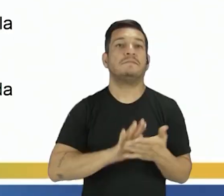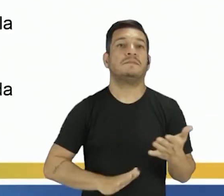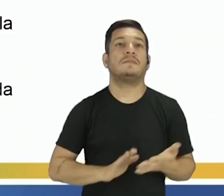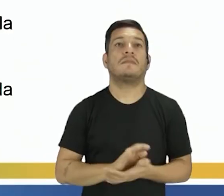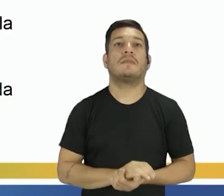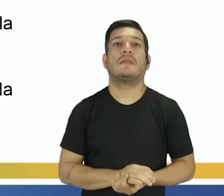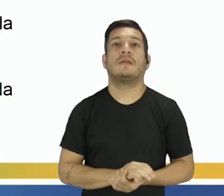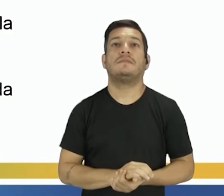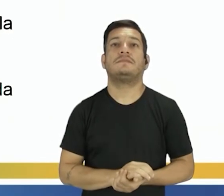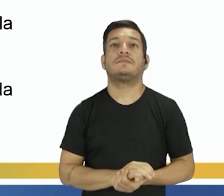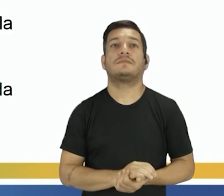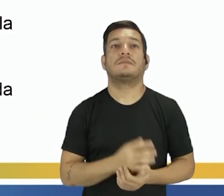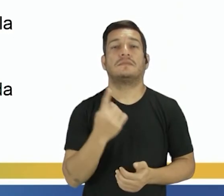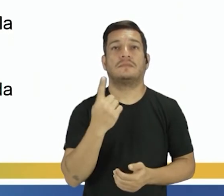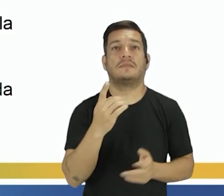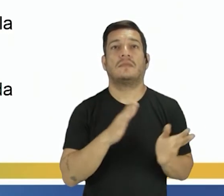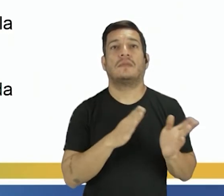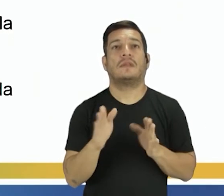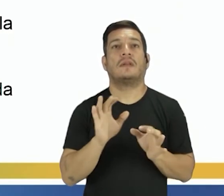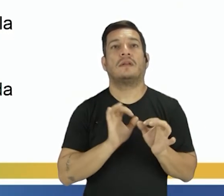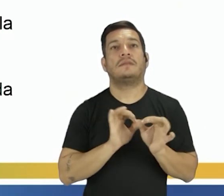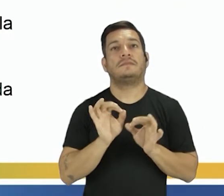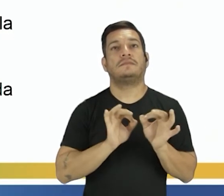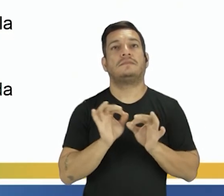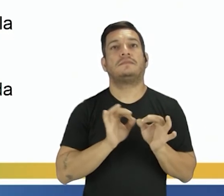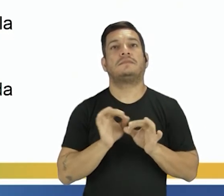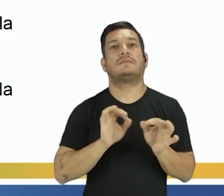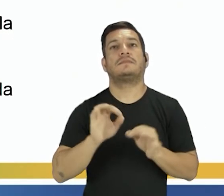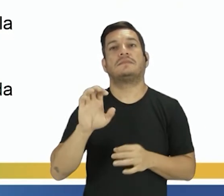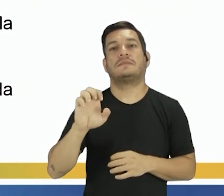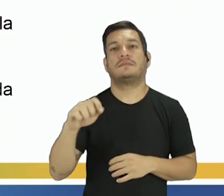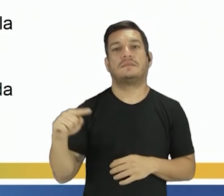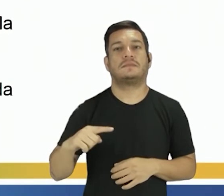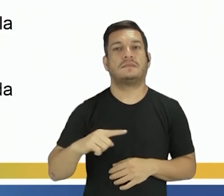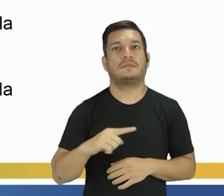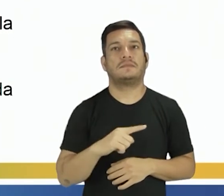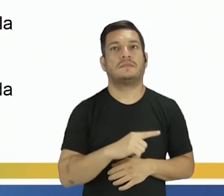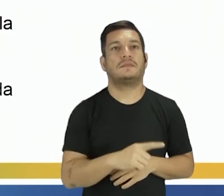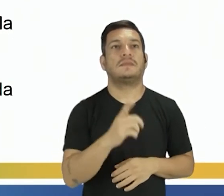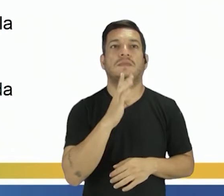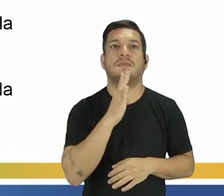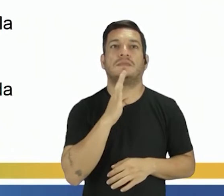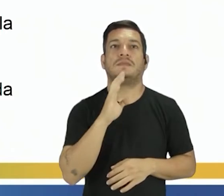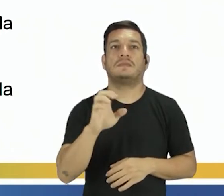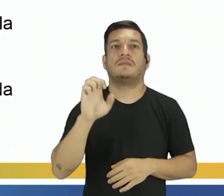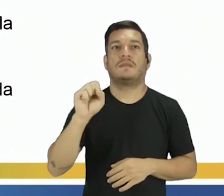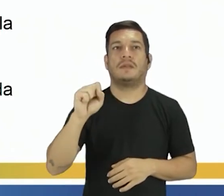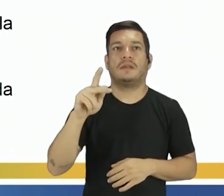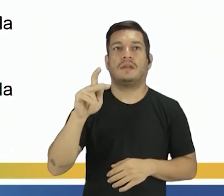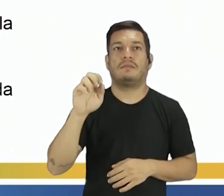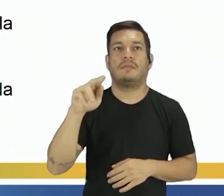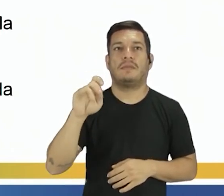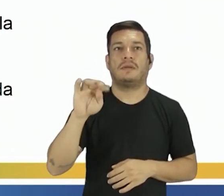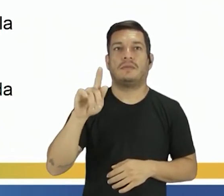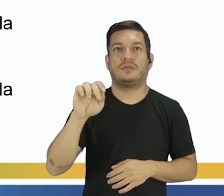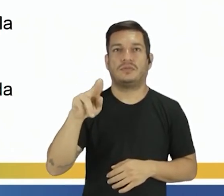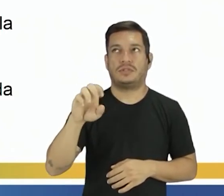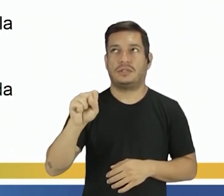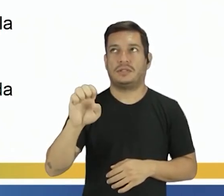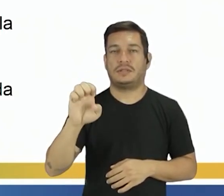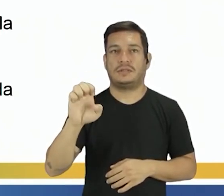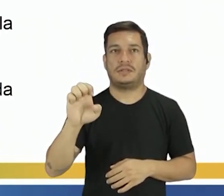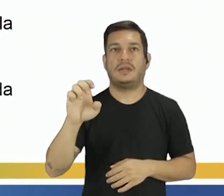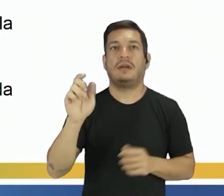de hoje. Na questão 1, o processo em que são formados os espermatozoides é conhecido por